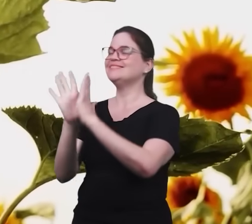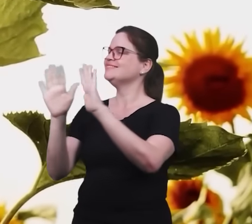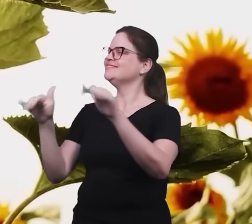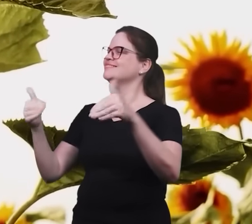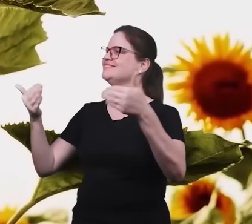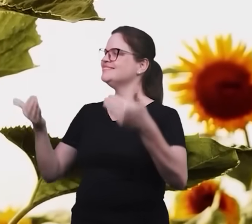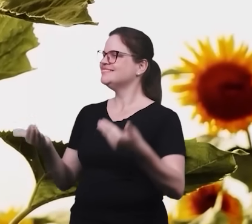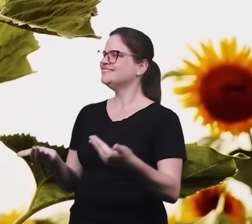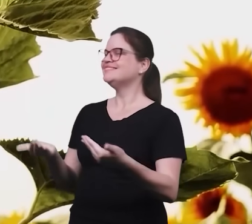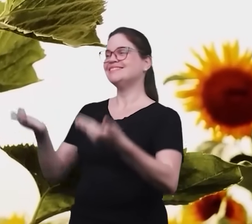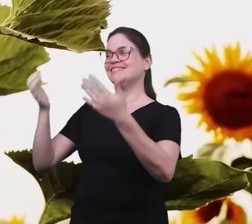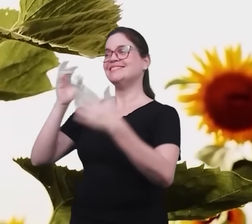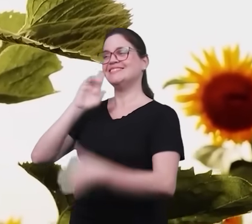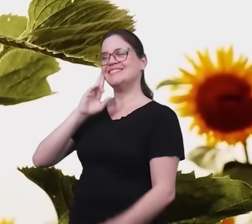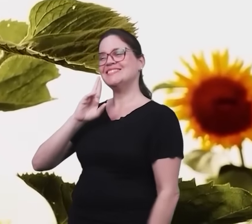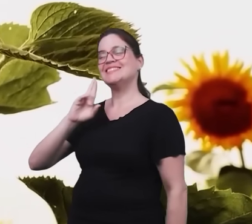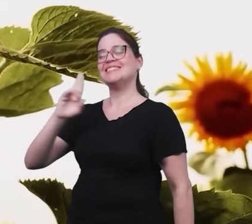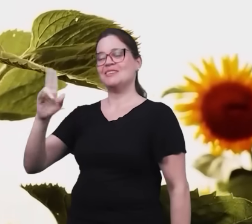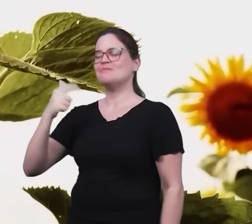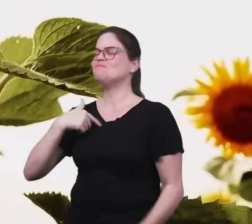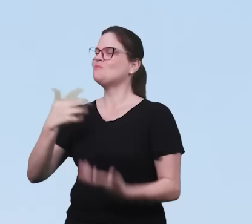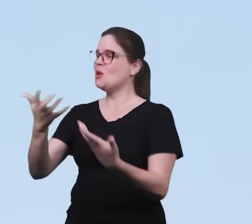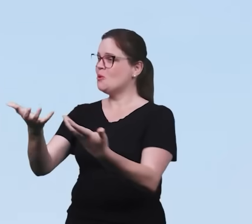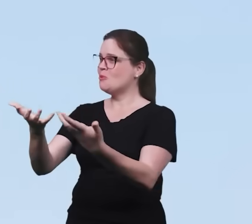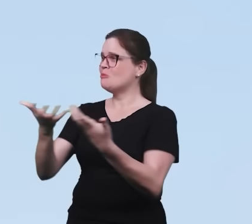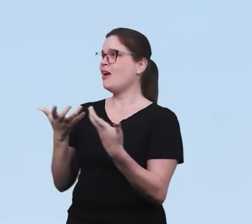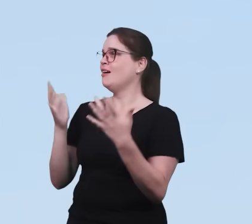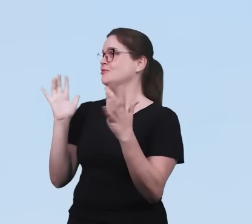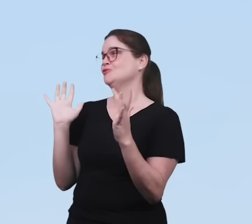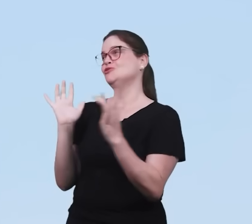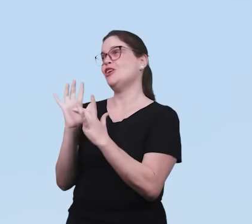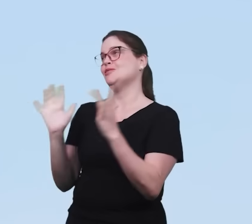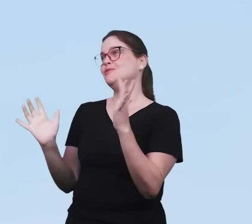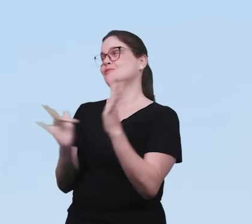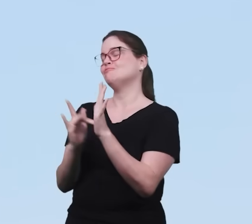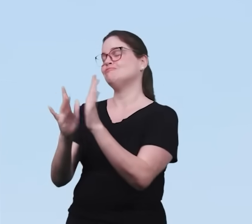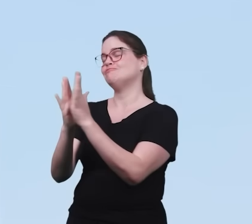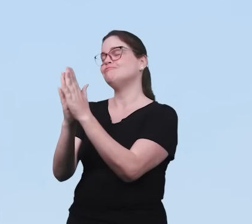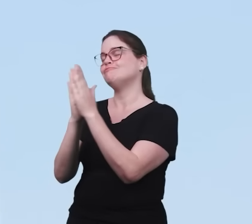louvando com todo prazer.